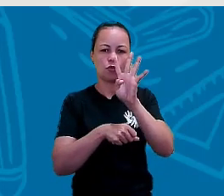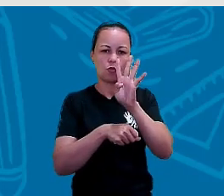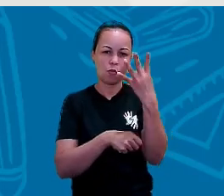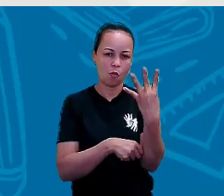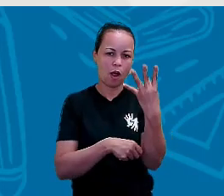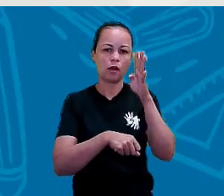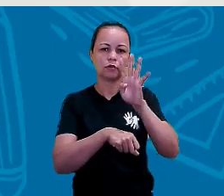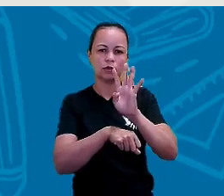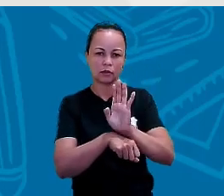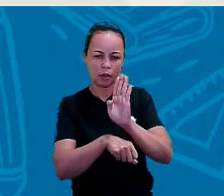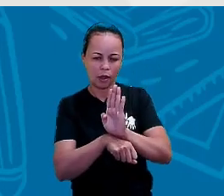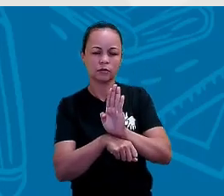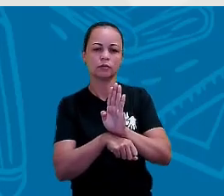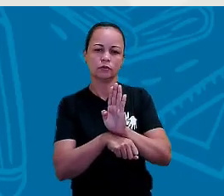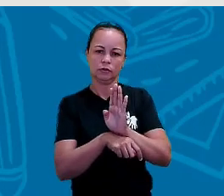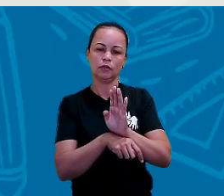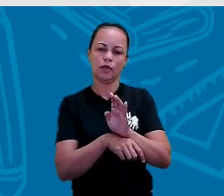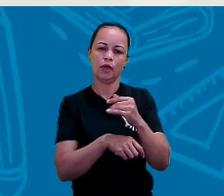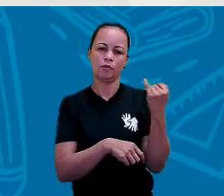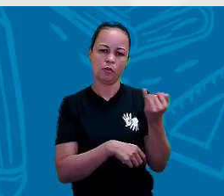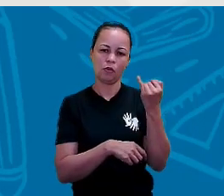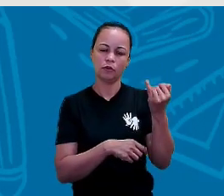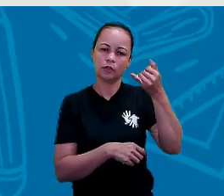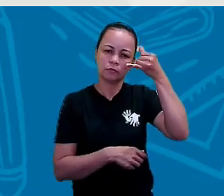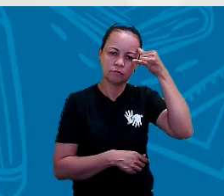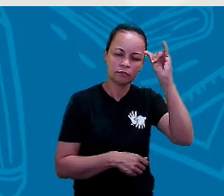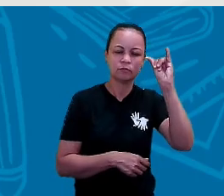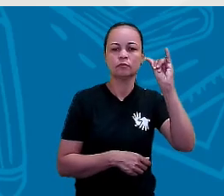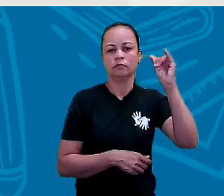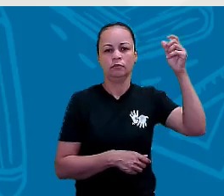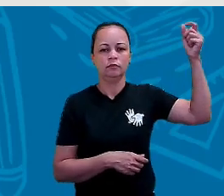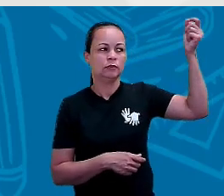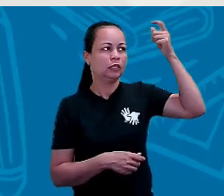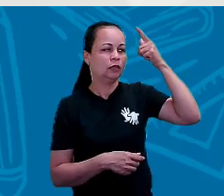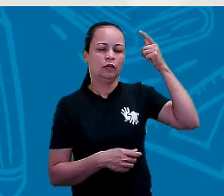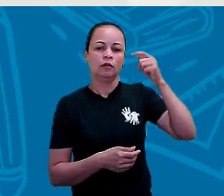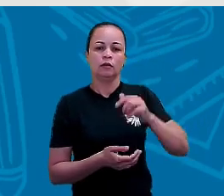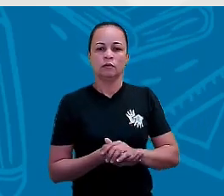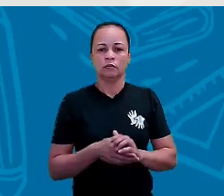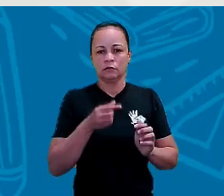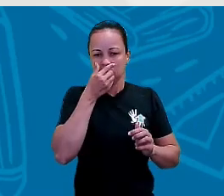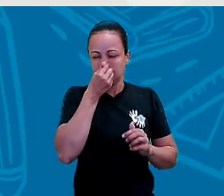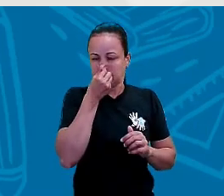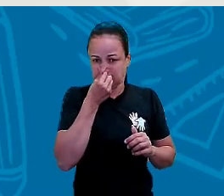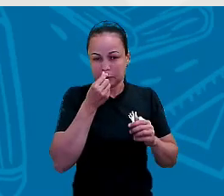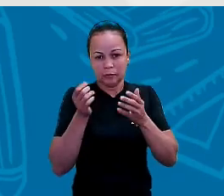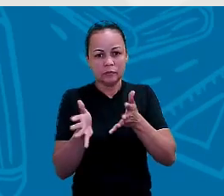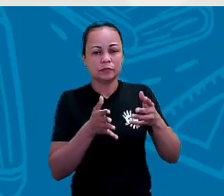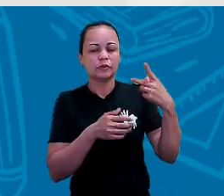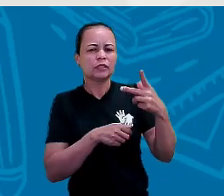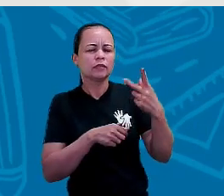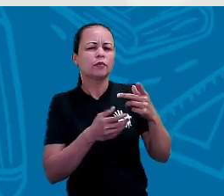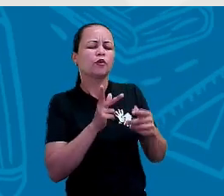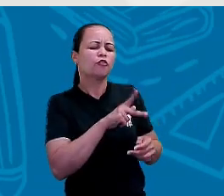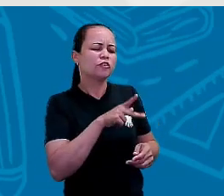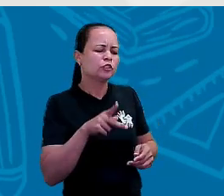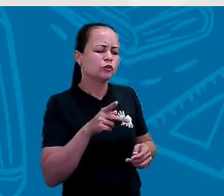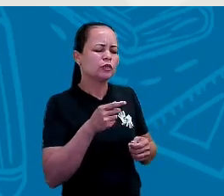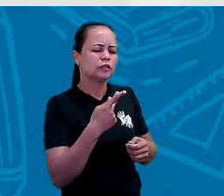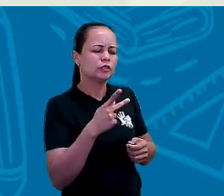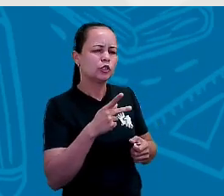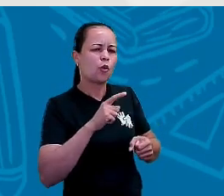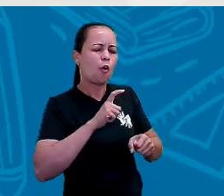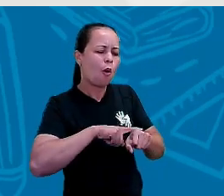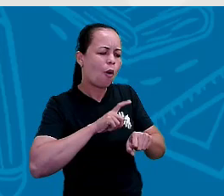estar se expondo ao sol. Mas, professor, eu não consigo, nesse horário daí é justamente, professor, o horário que eu estou saindo da